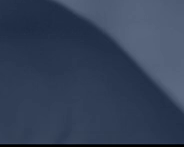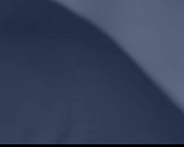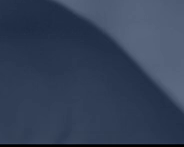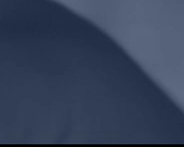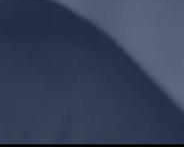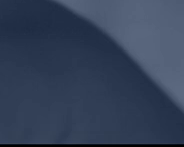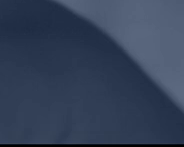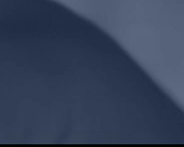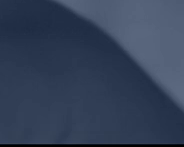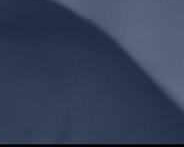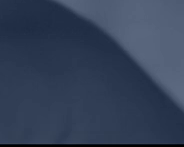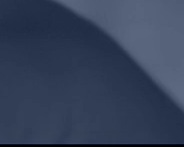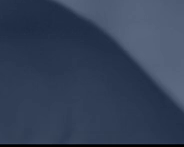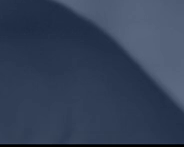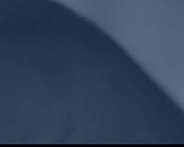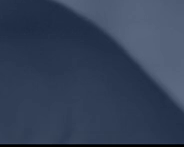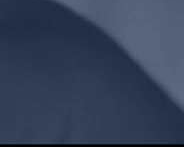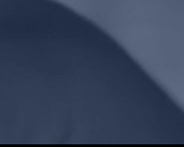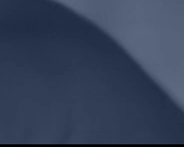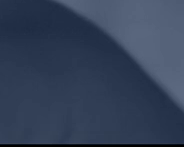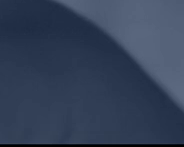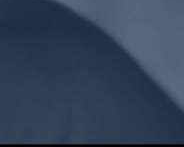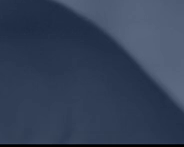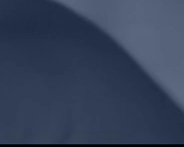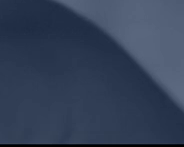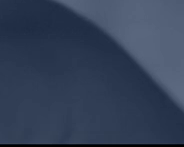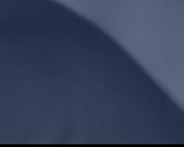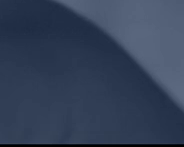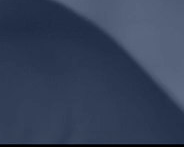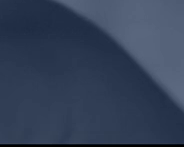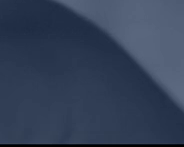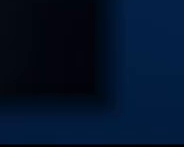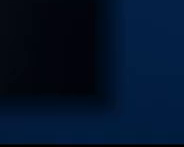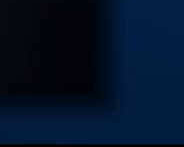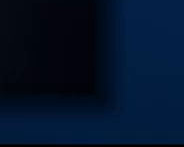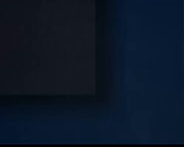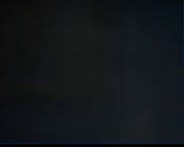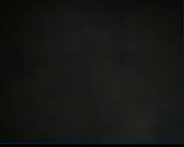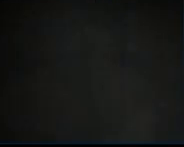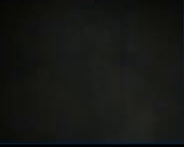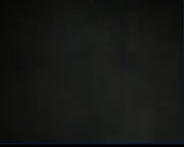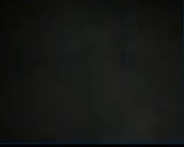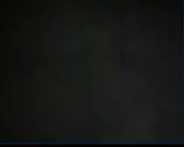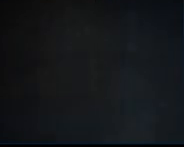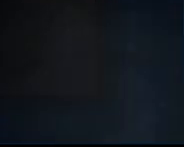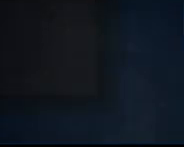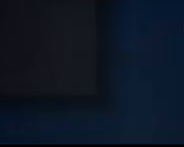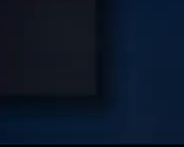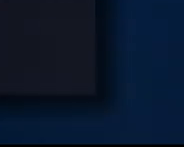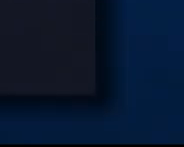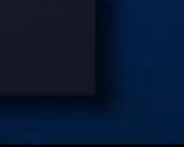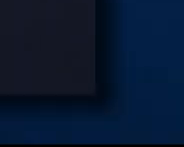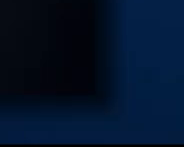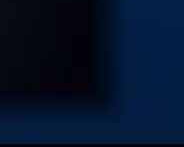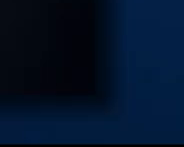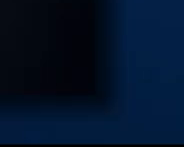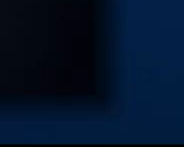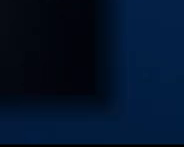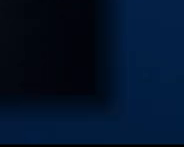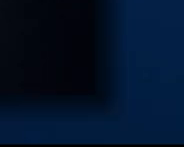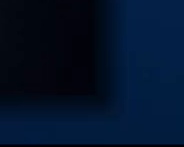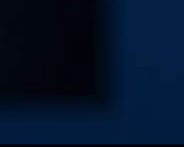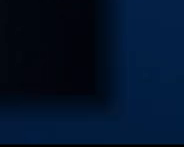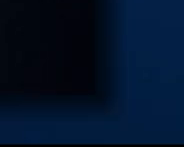Olá pessoal nosso próximo painel nós vamos falar sobre a importância e o papel tudo bancos públicos mas